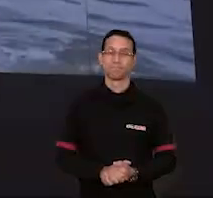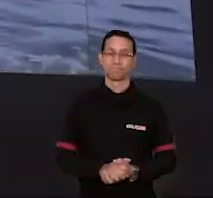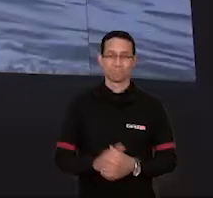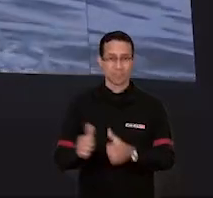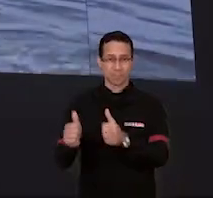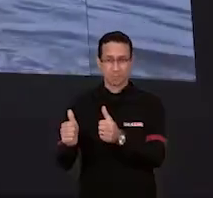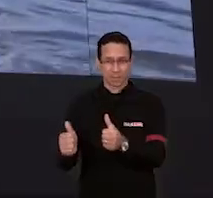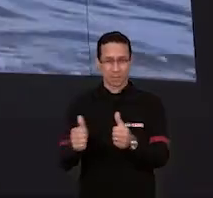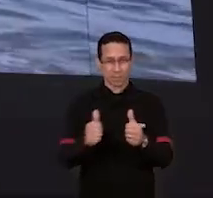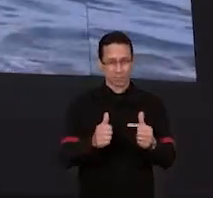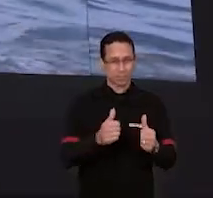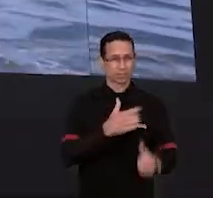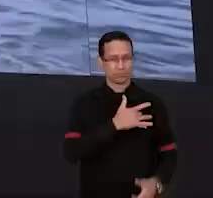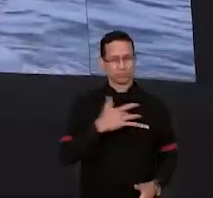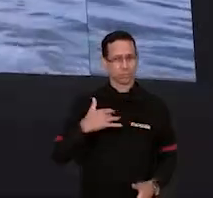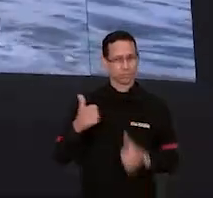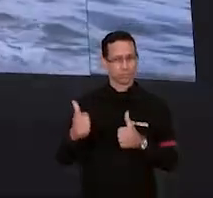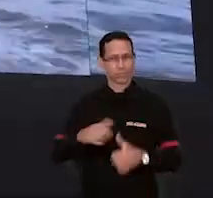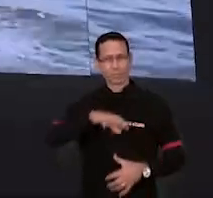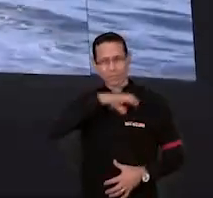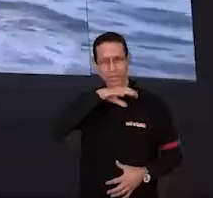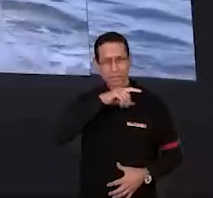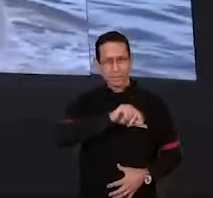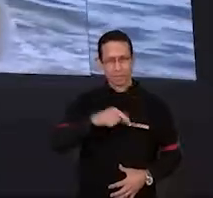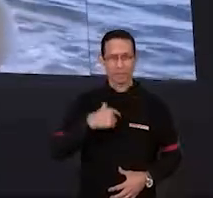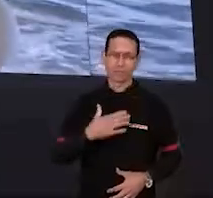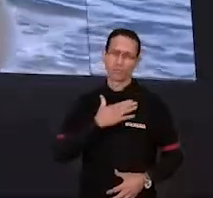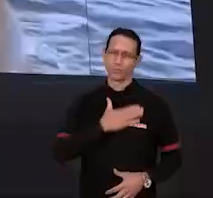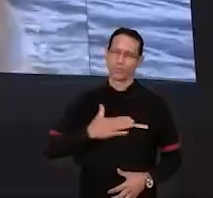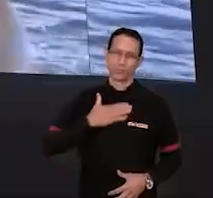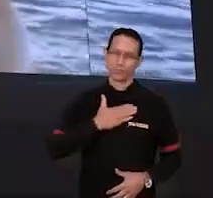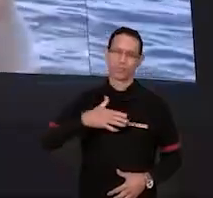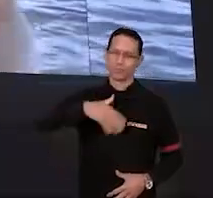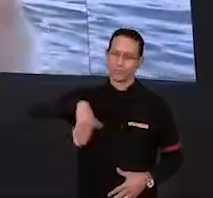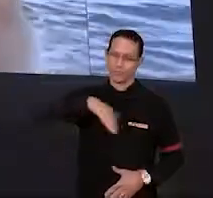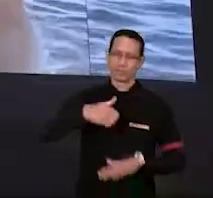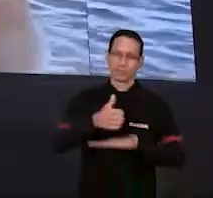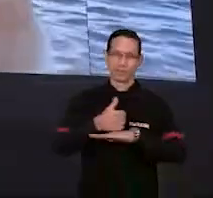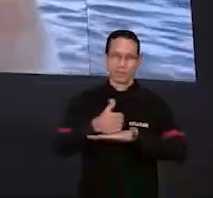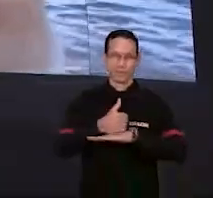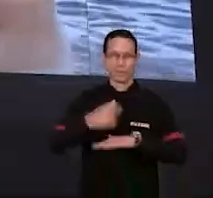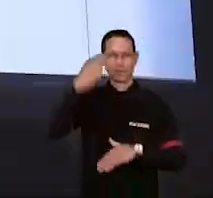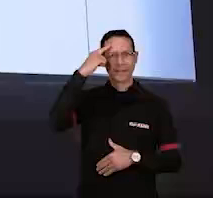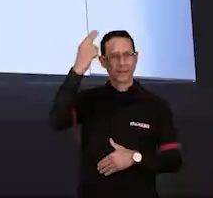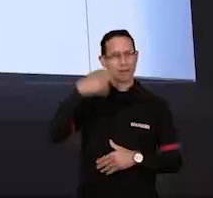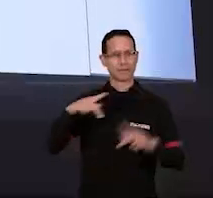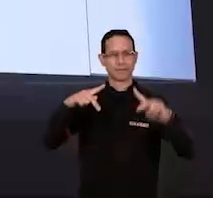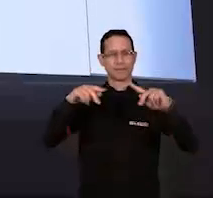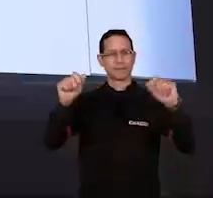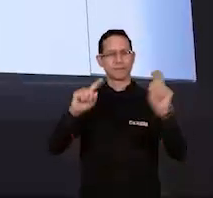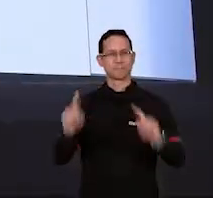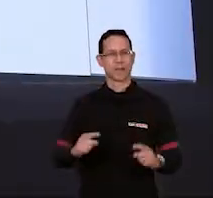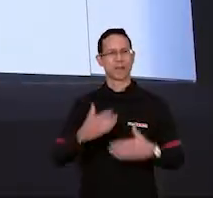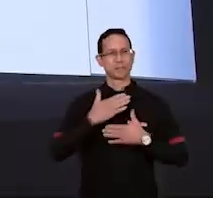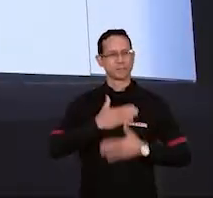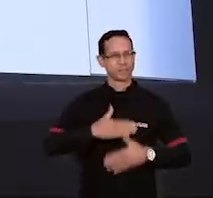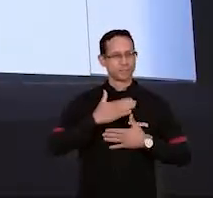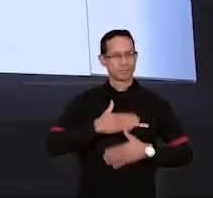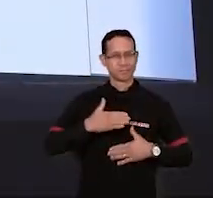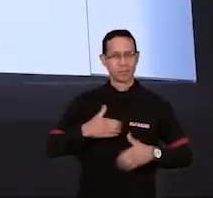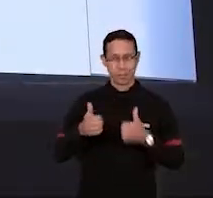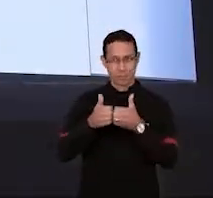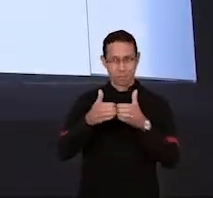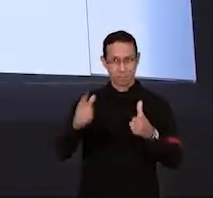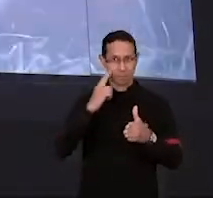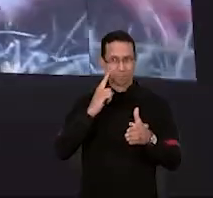bem-estar dos animais é a maior recompensa em nossas carreiras. Quando lembramos da paz que nos transmitem ao abrirmos a